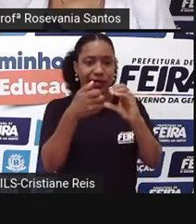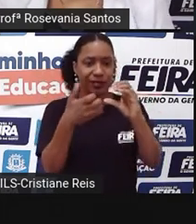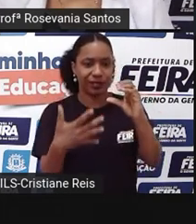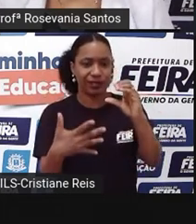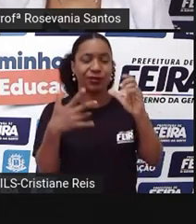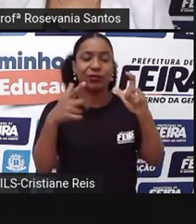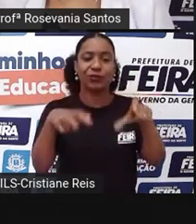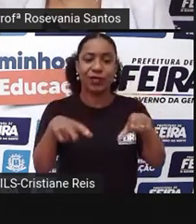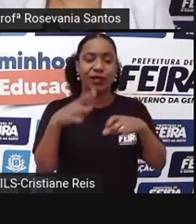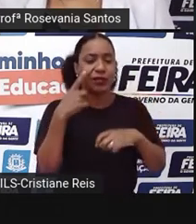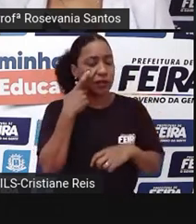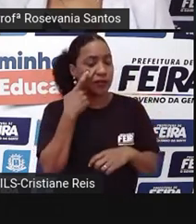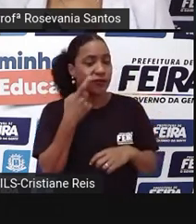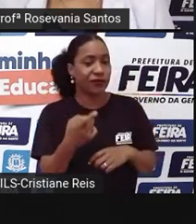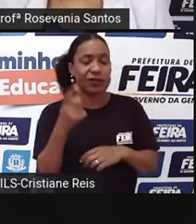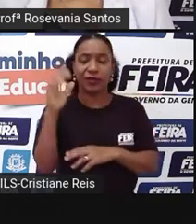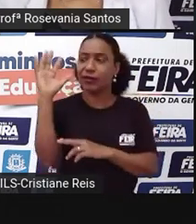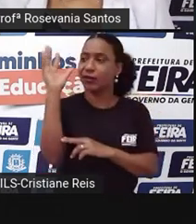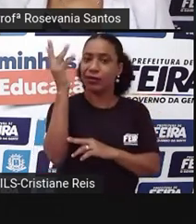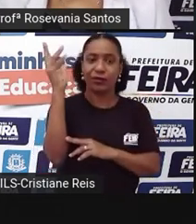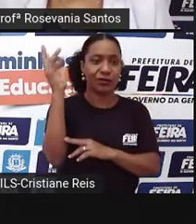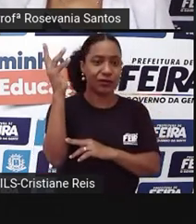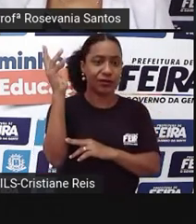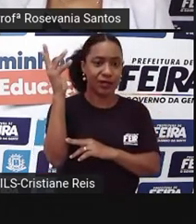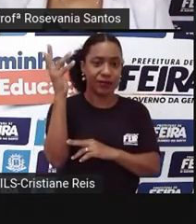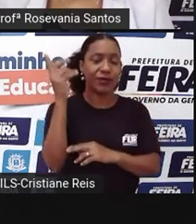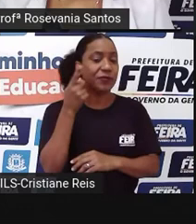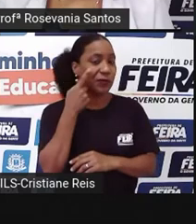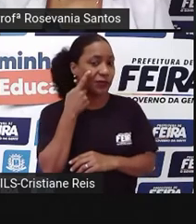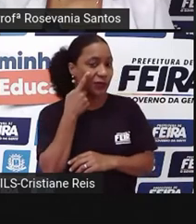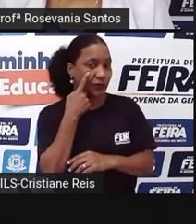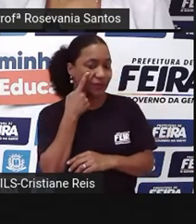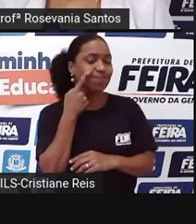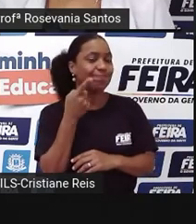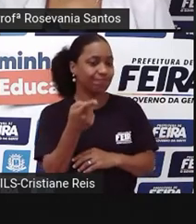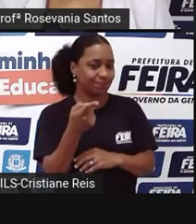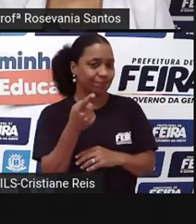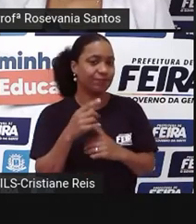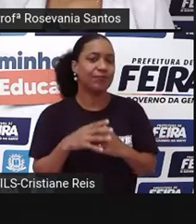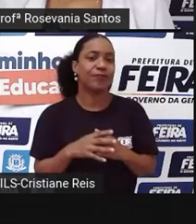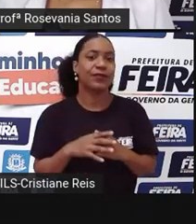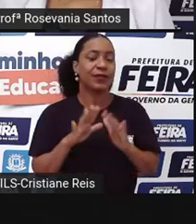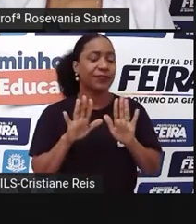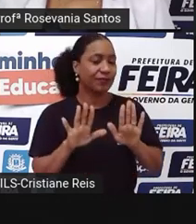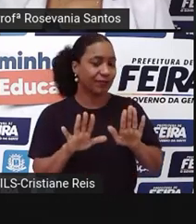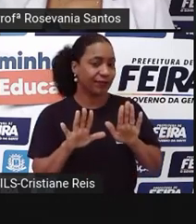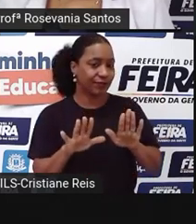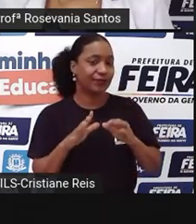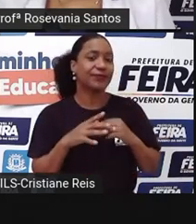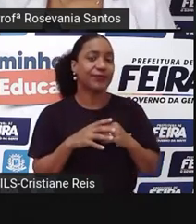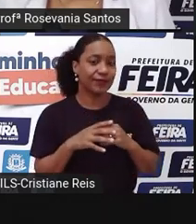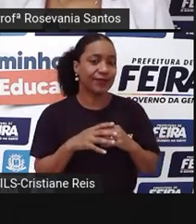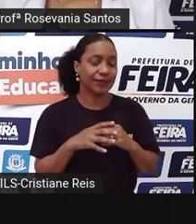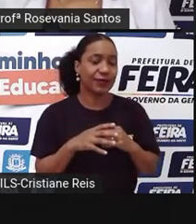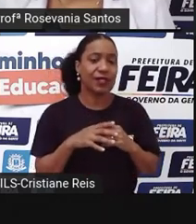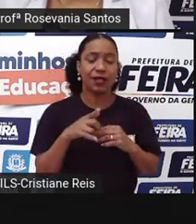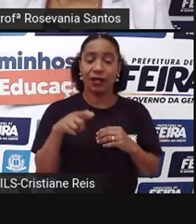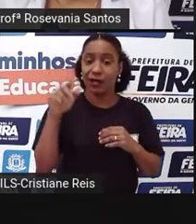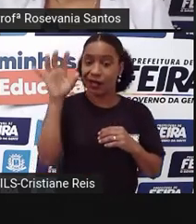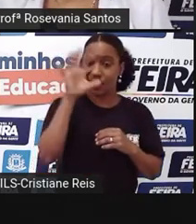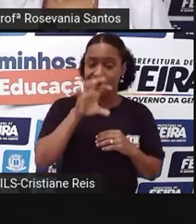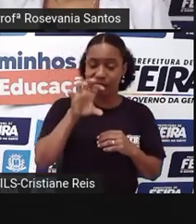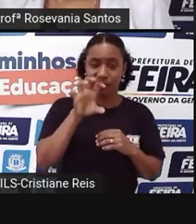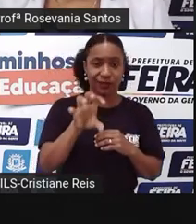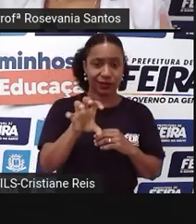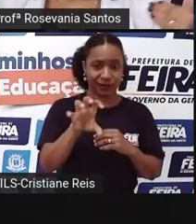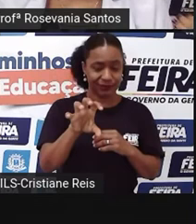com os climas, a gente vai perceber que tem, né, uma interferência muito grande. Mas aqui, né, a região mais voltada para a